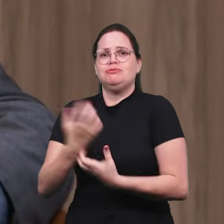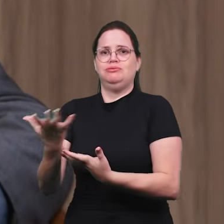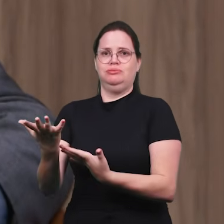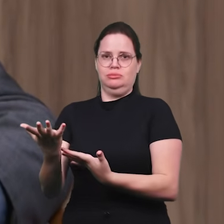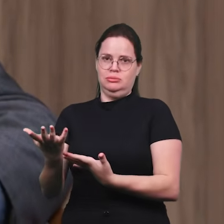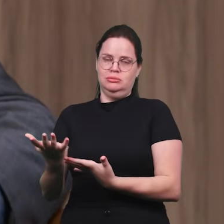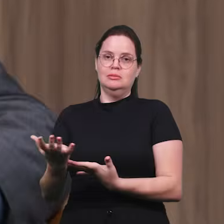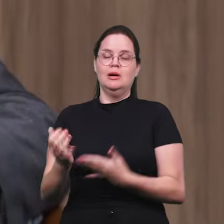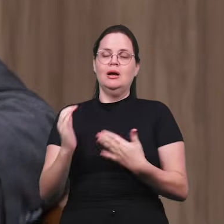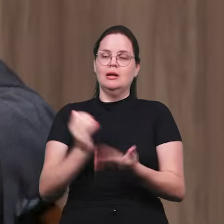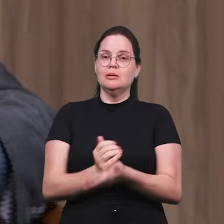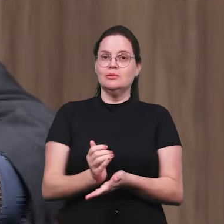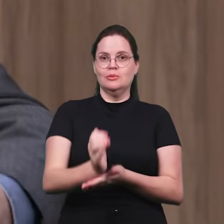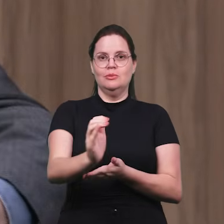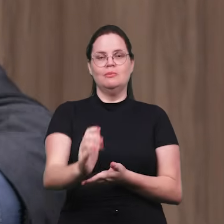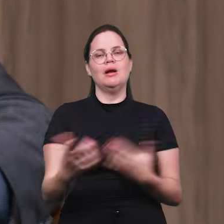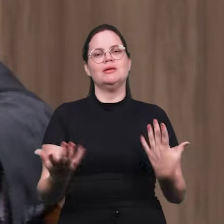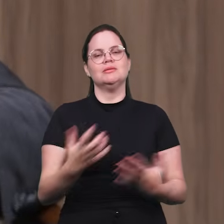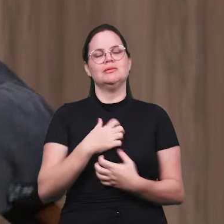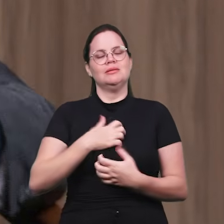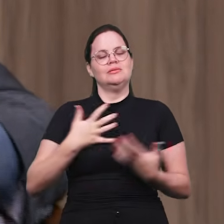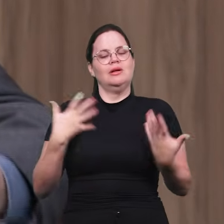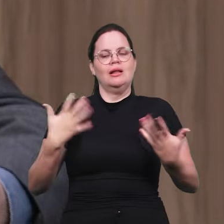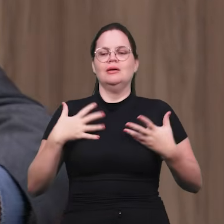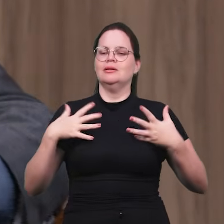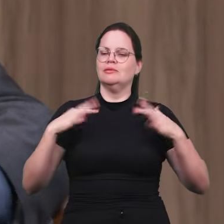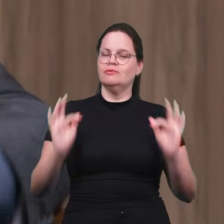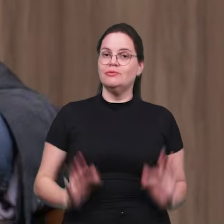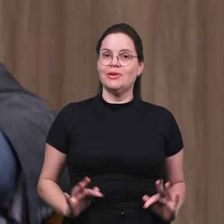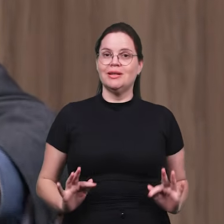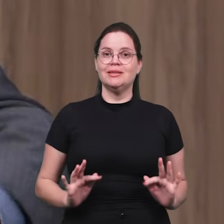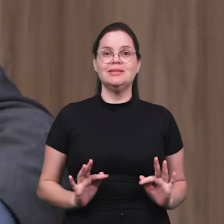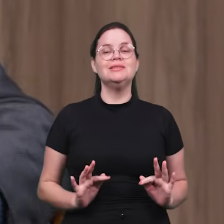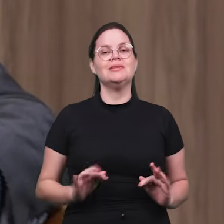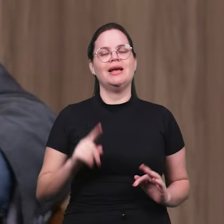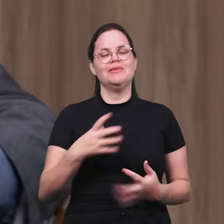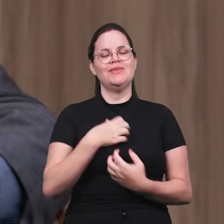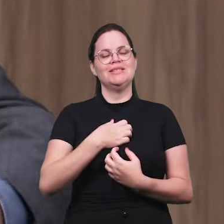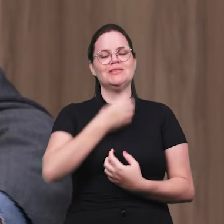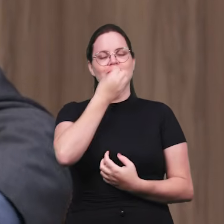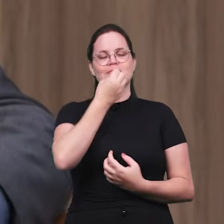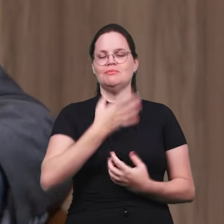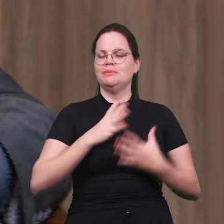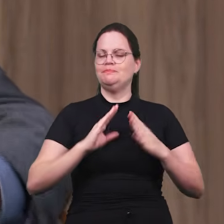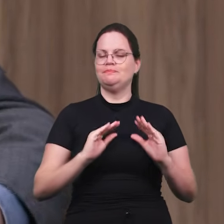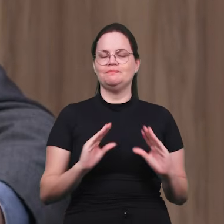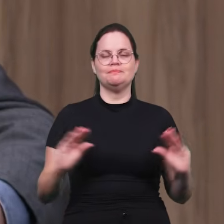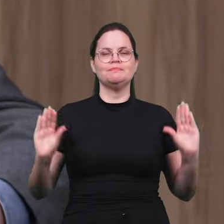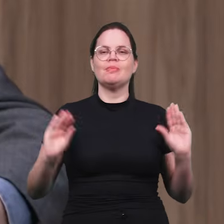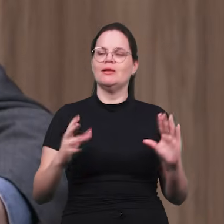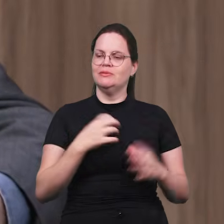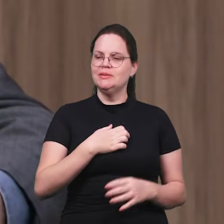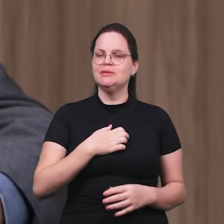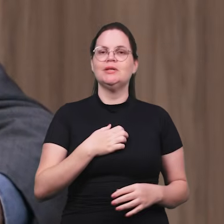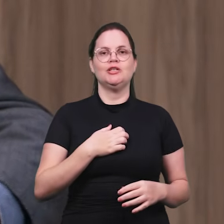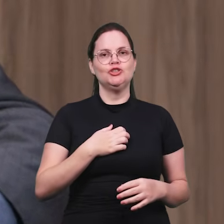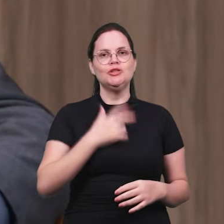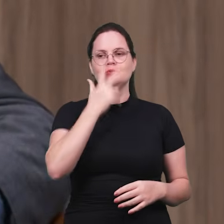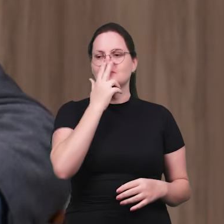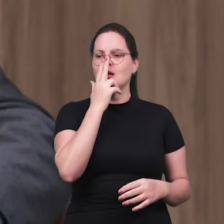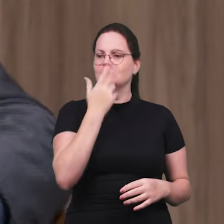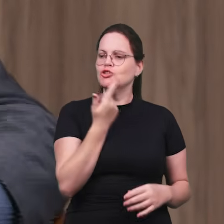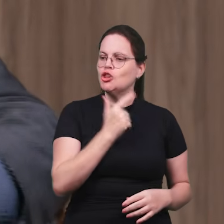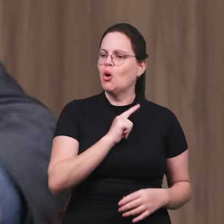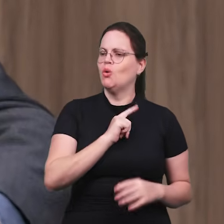estágio de felicidade, de contemplação, que ele fica bem, ele se sente renovado. E